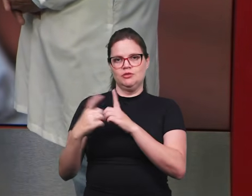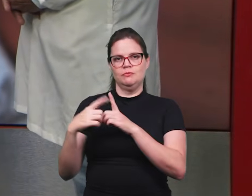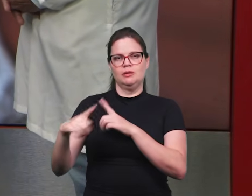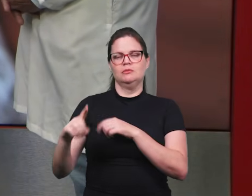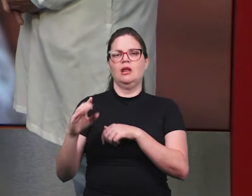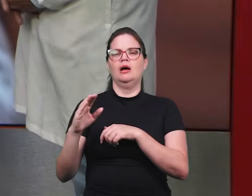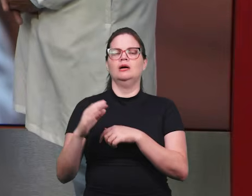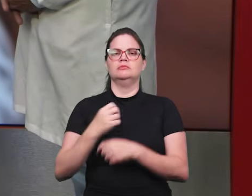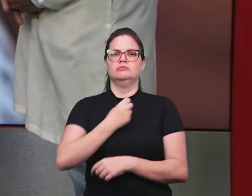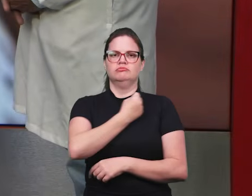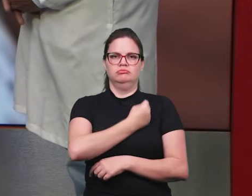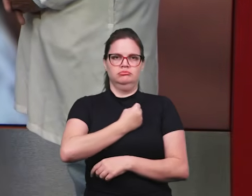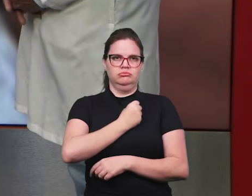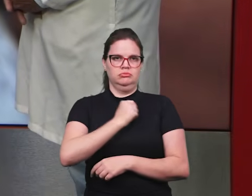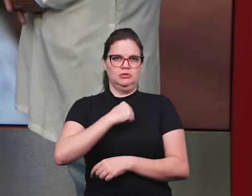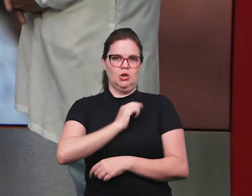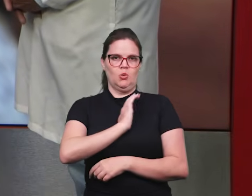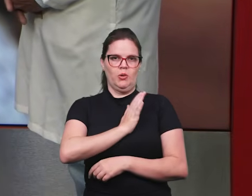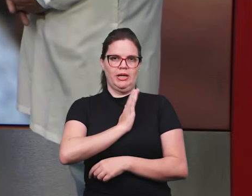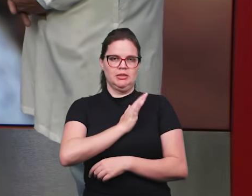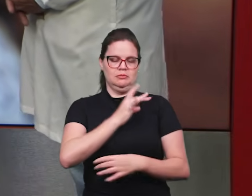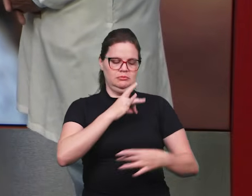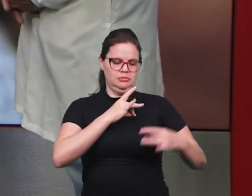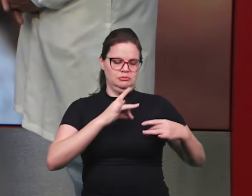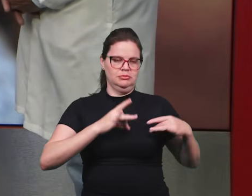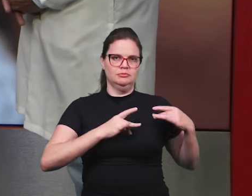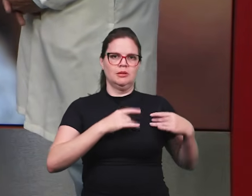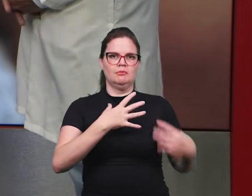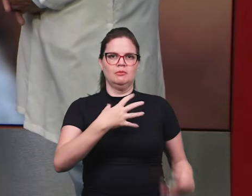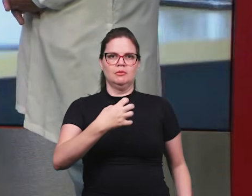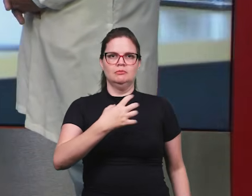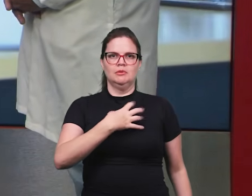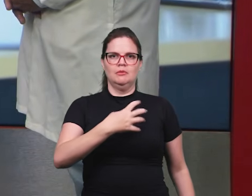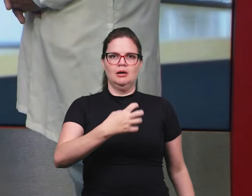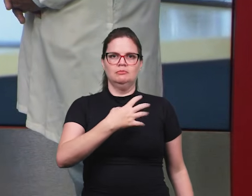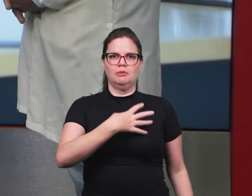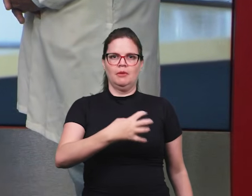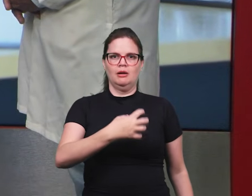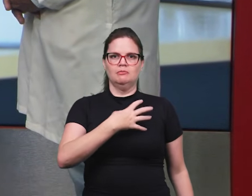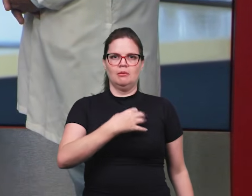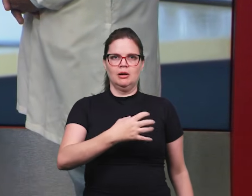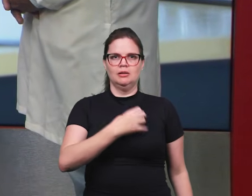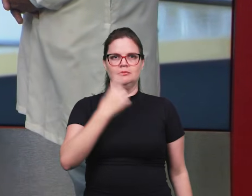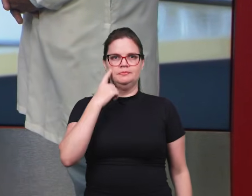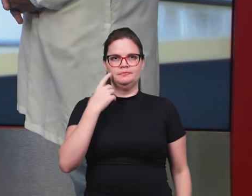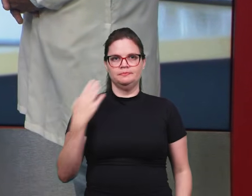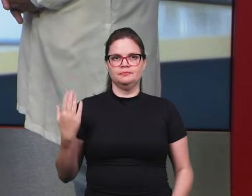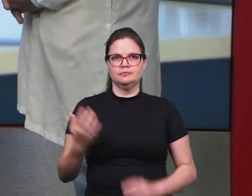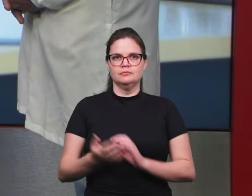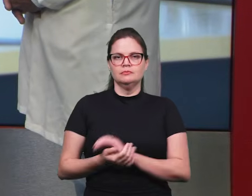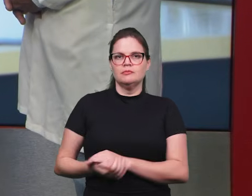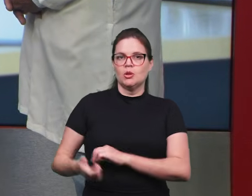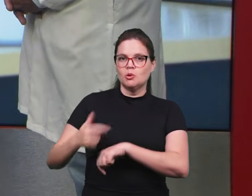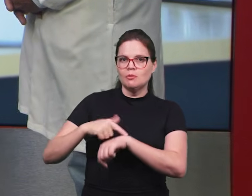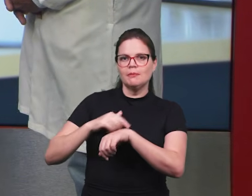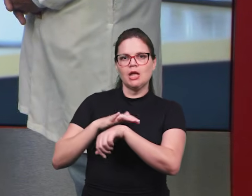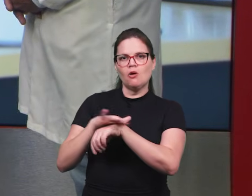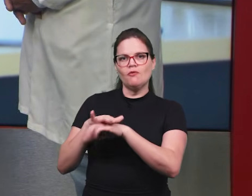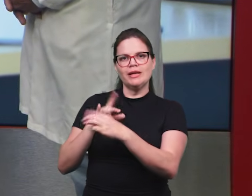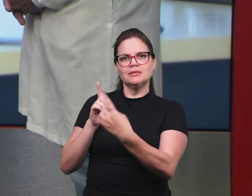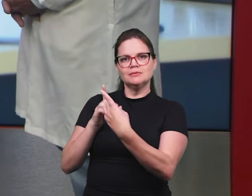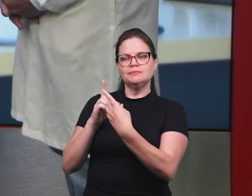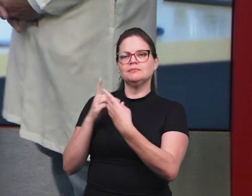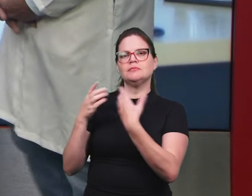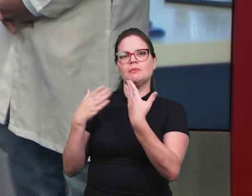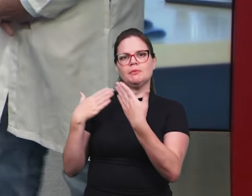um ecocardiograma, estamos vendo aí imagens aqui do coração batendo, né? Essa aqui no momento da consulta,